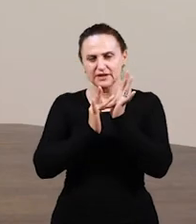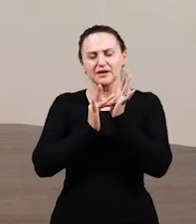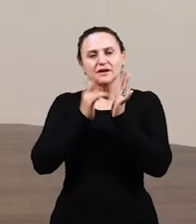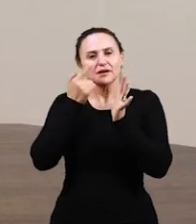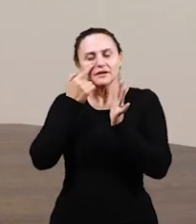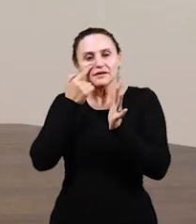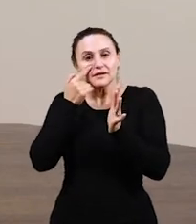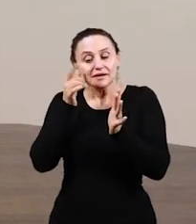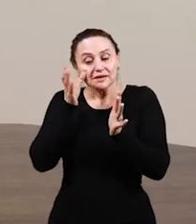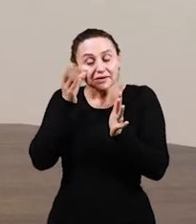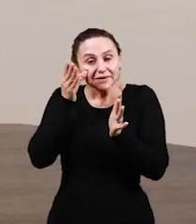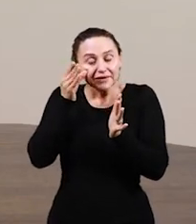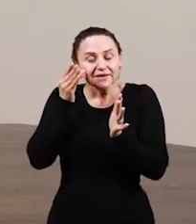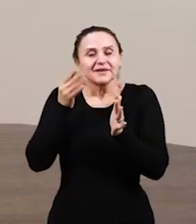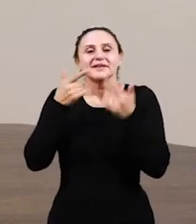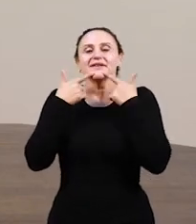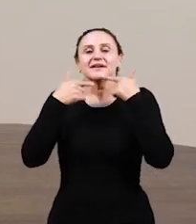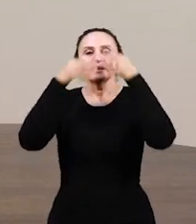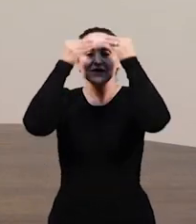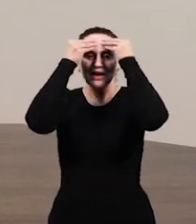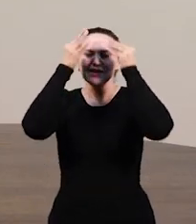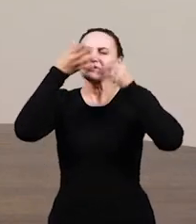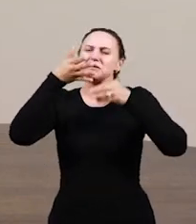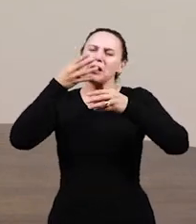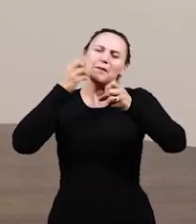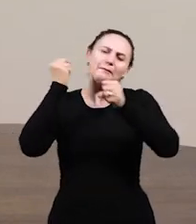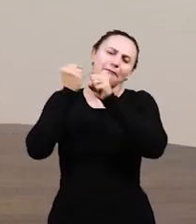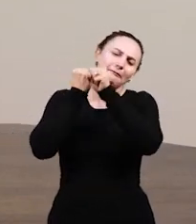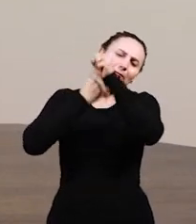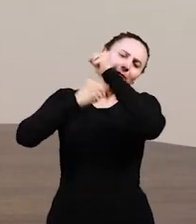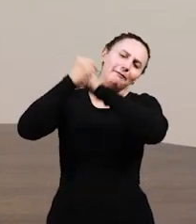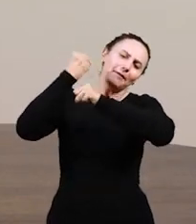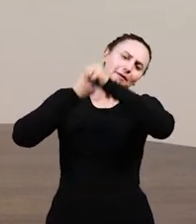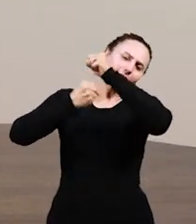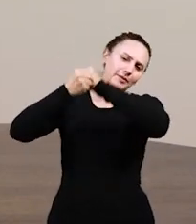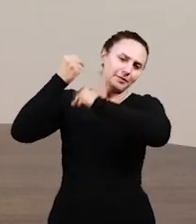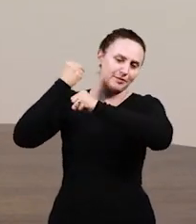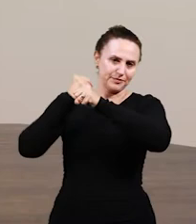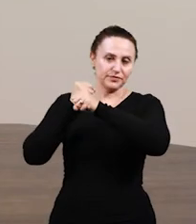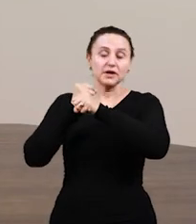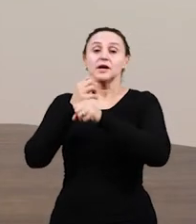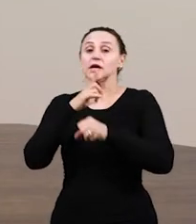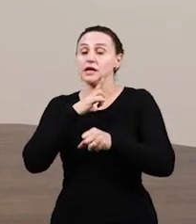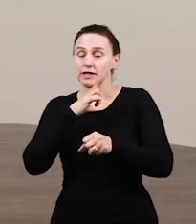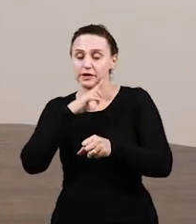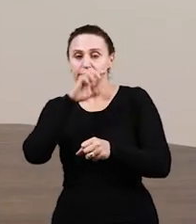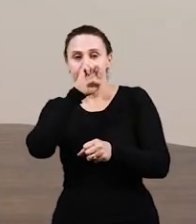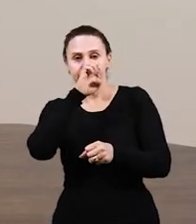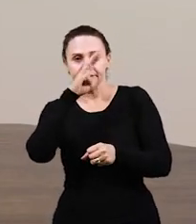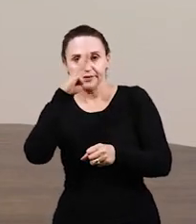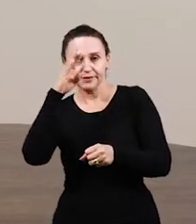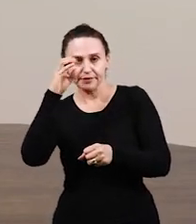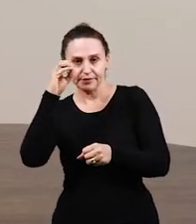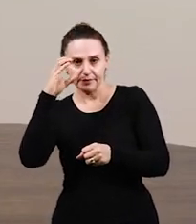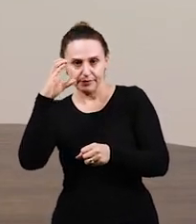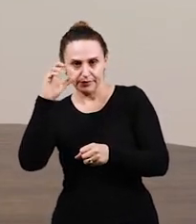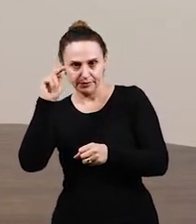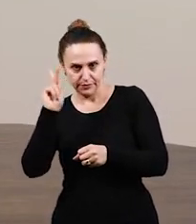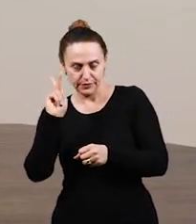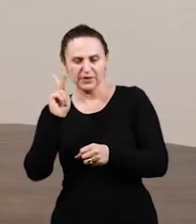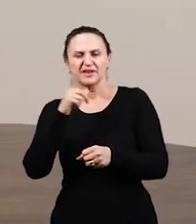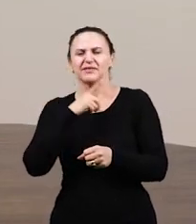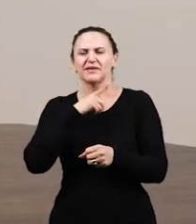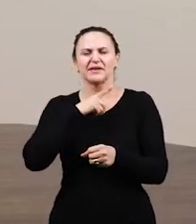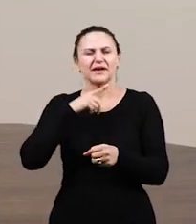a sobre a linguagem desde muito tempo então no e-book vocês vão ver que eu tracei Um percurso ali desde os